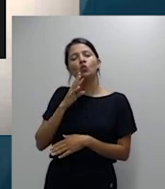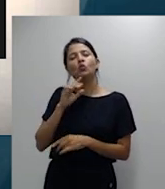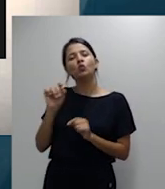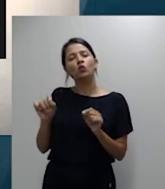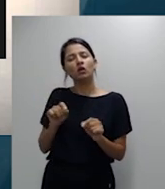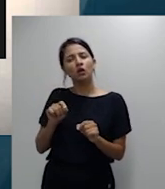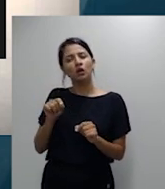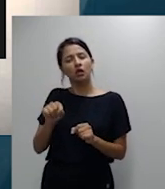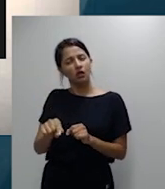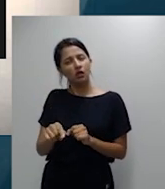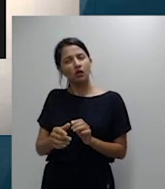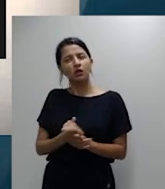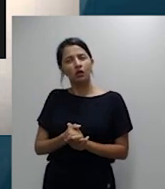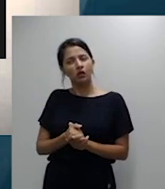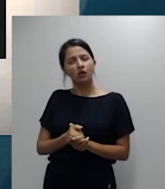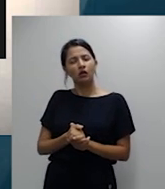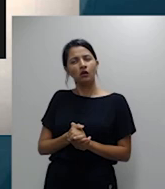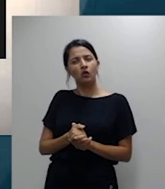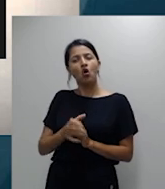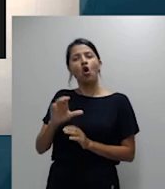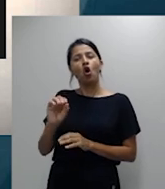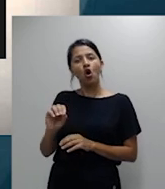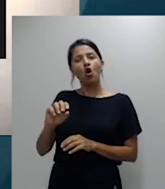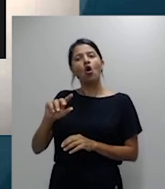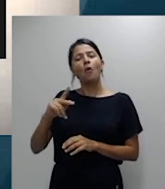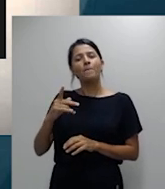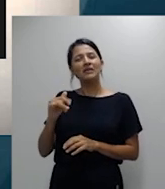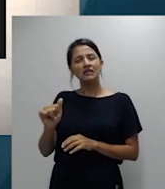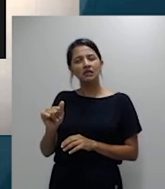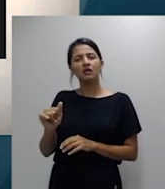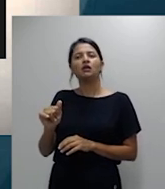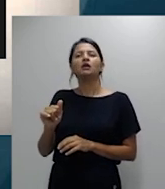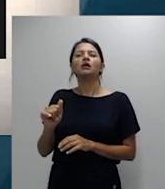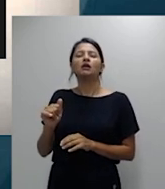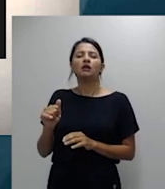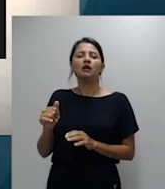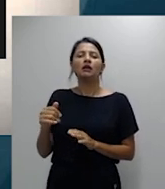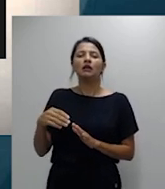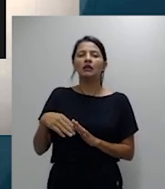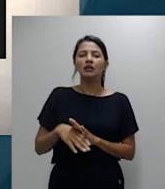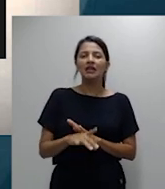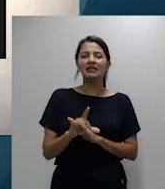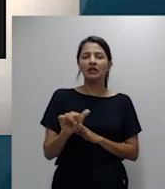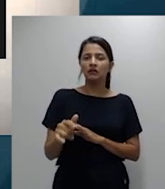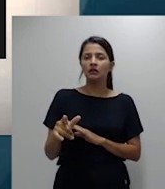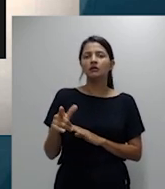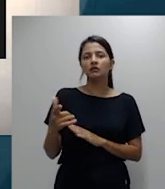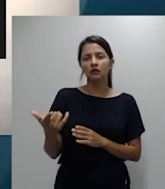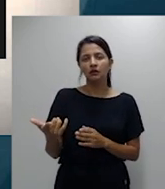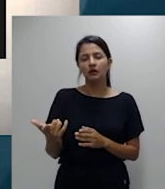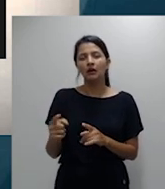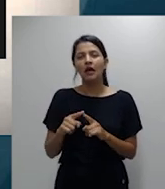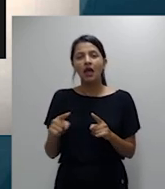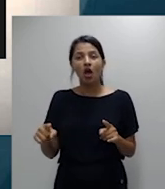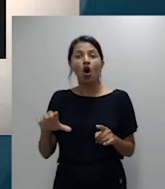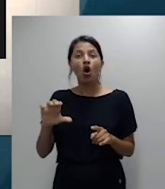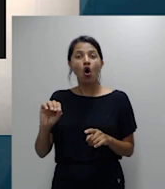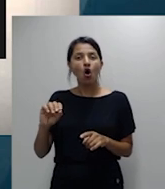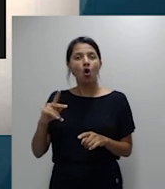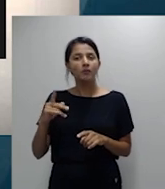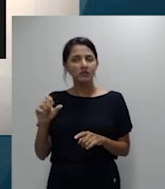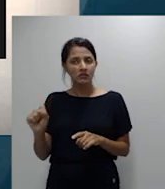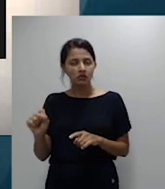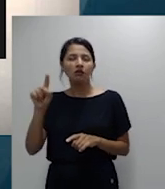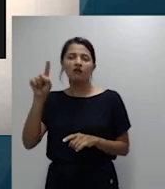a o óbice da decadência para a impetração esse Óbvio é bem